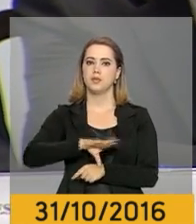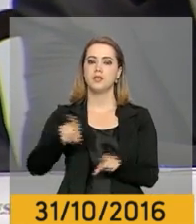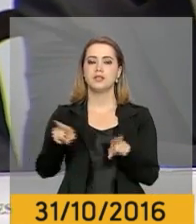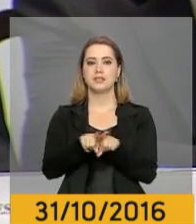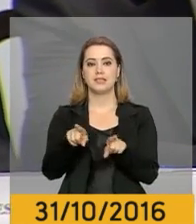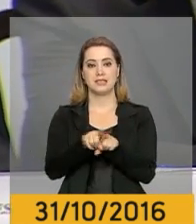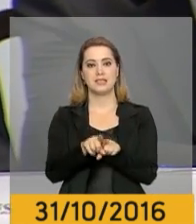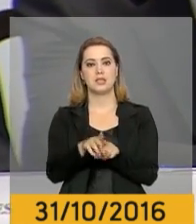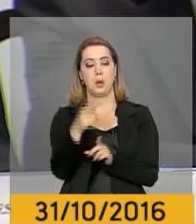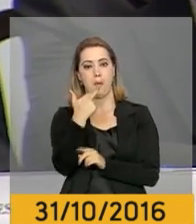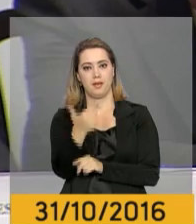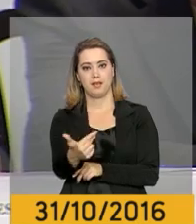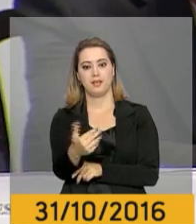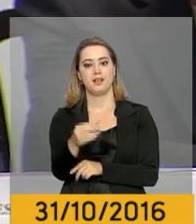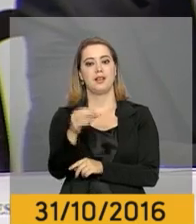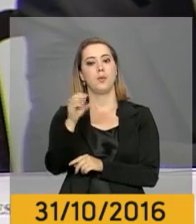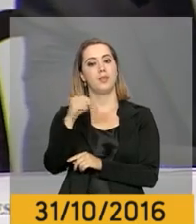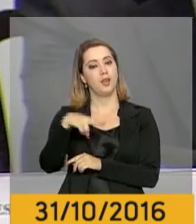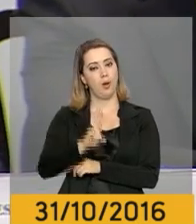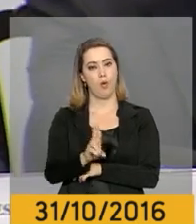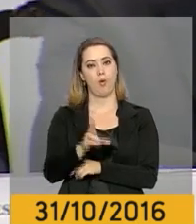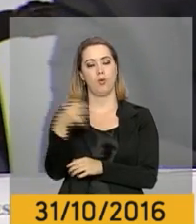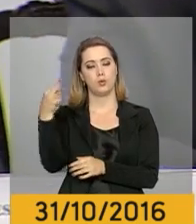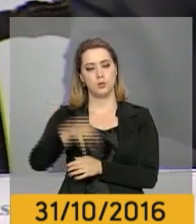oficial da Uno não é